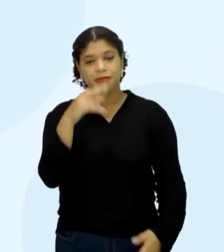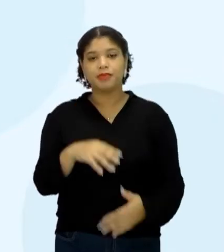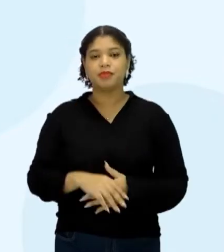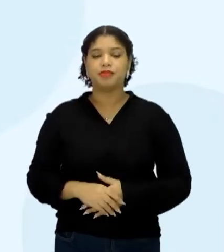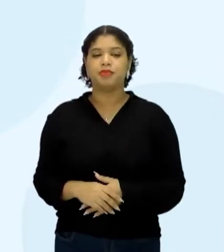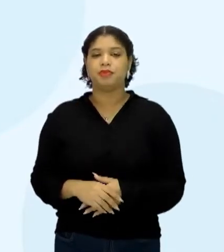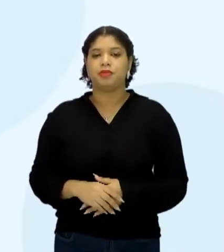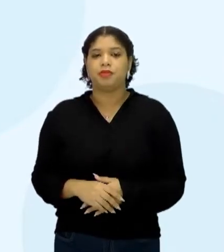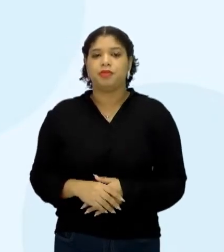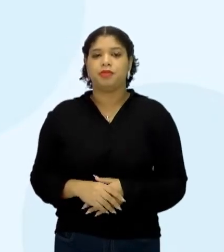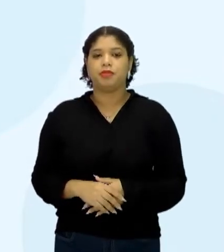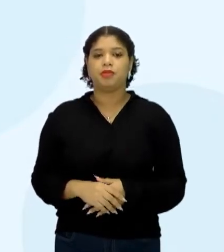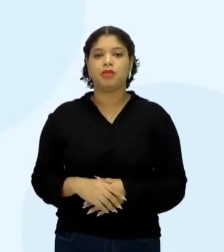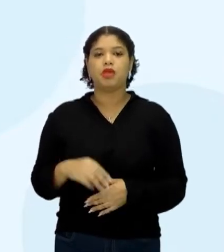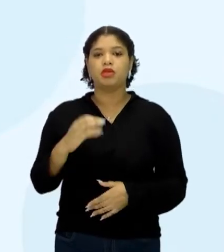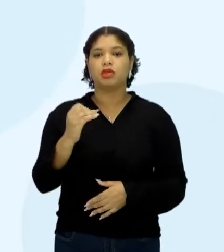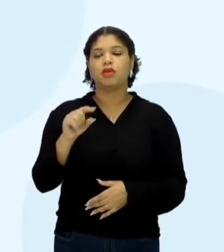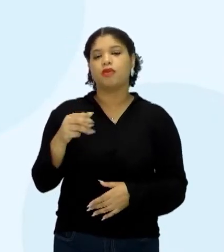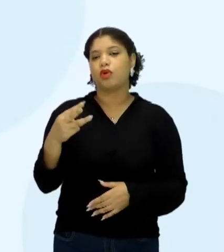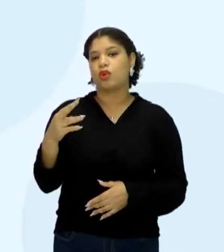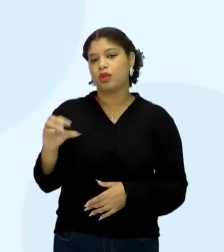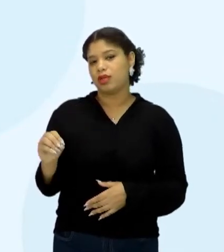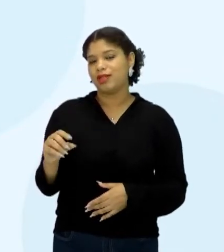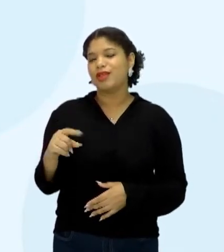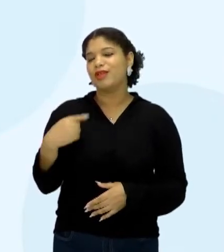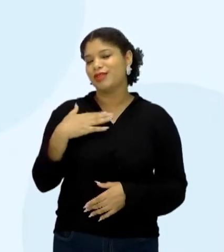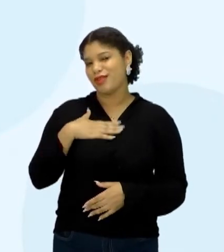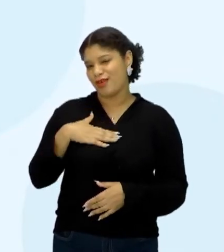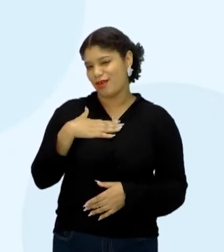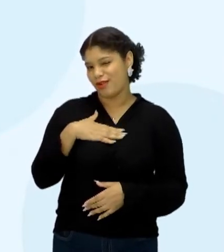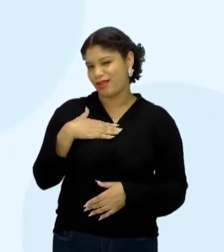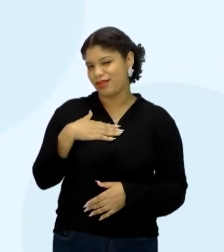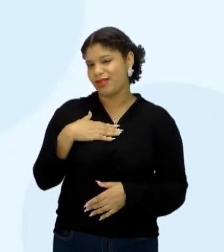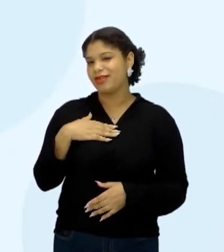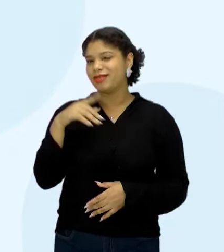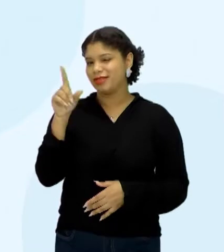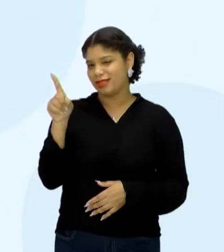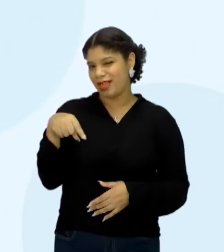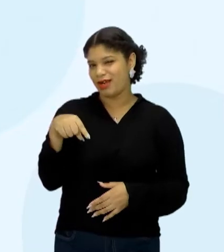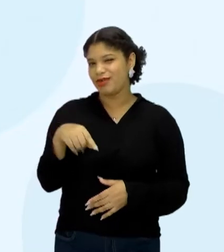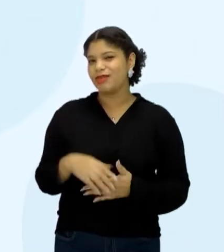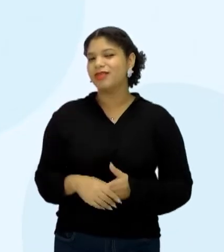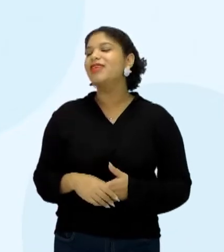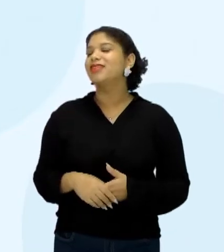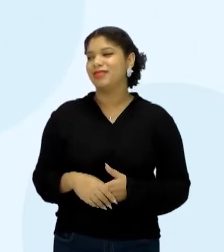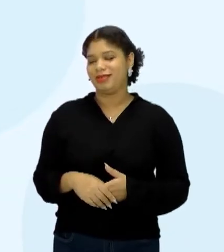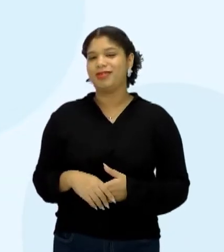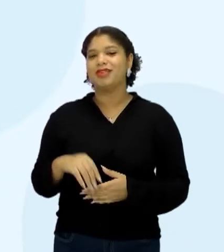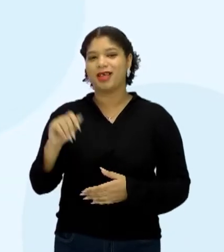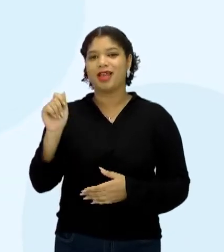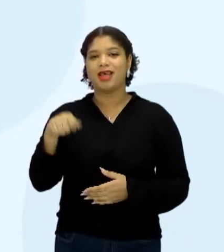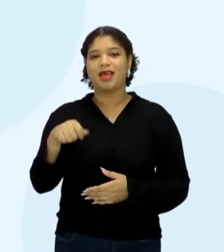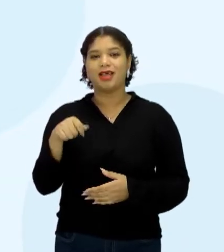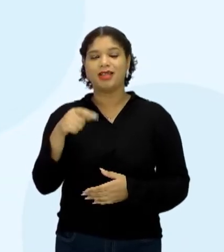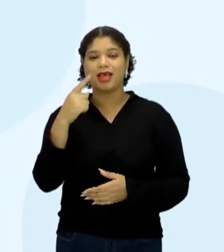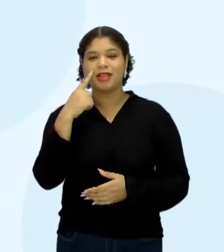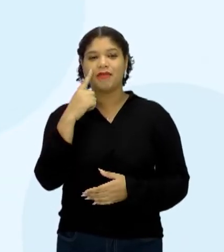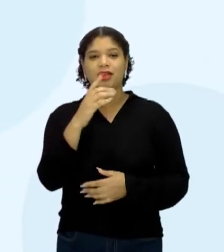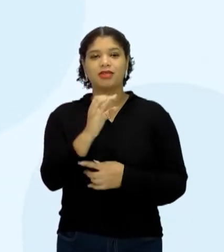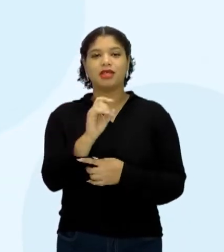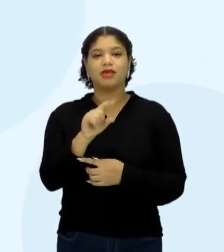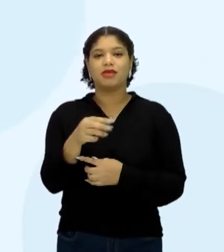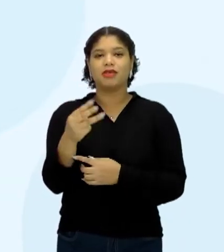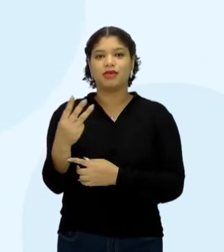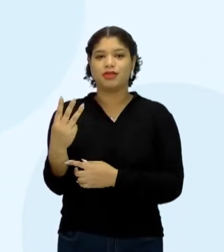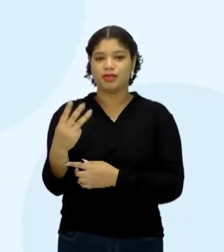0,30, por causa das duas casas, ou, já que a gente gosta de cortar zero, eu pelo menos gosto, você gosta de cortar zero? Sim. A gente pode cortar esse zero aqui e ficar só